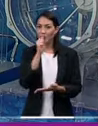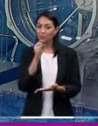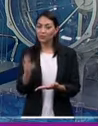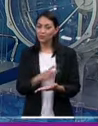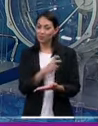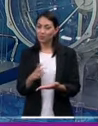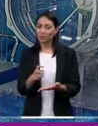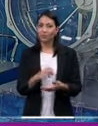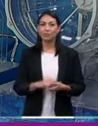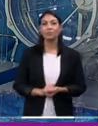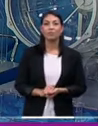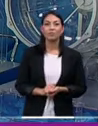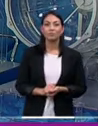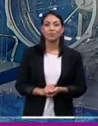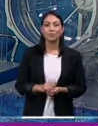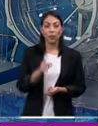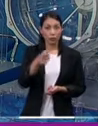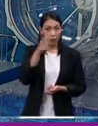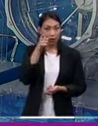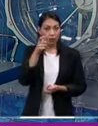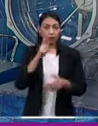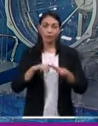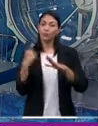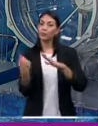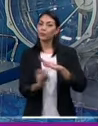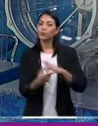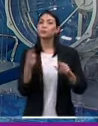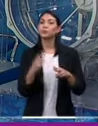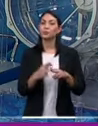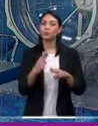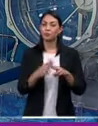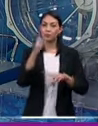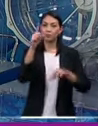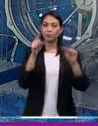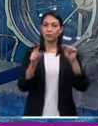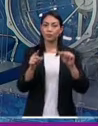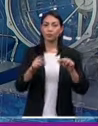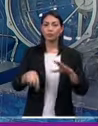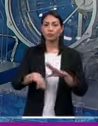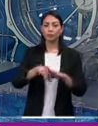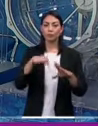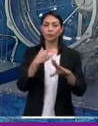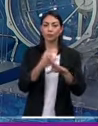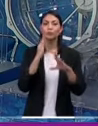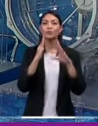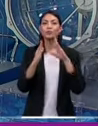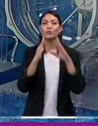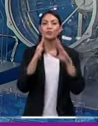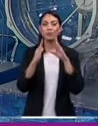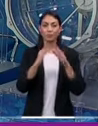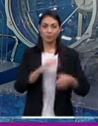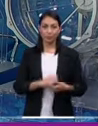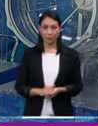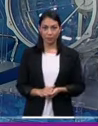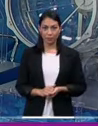e também da Quina, que você acompanha pelas redes sociais da Caixa e da Rede TV, pelo YouTube e